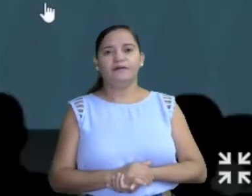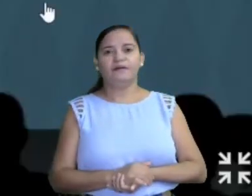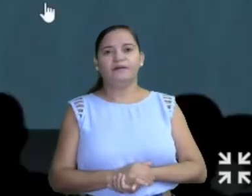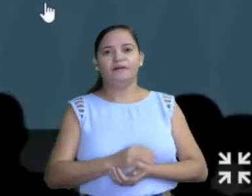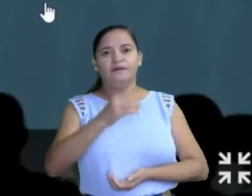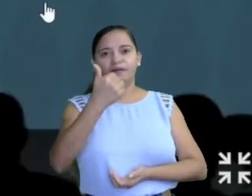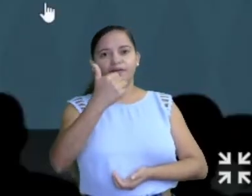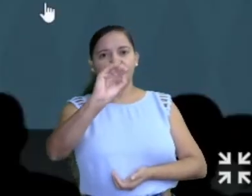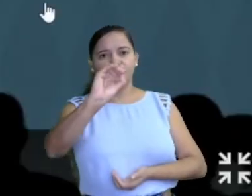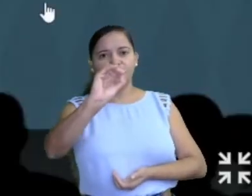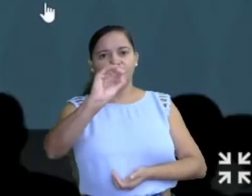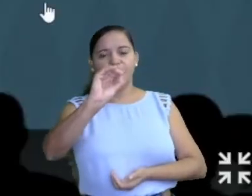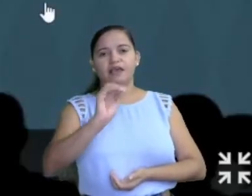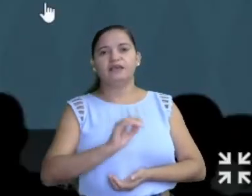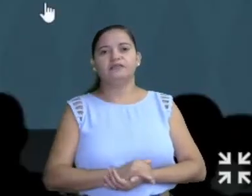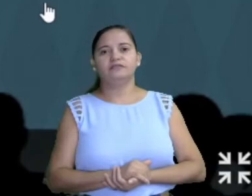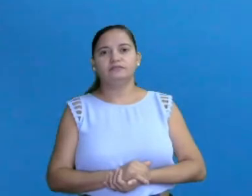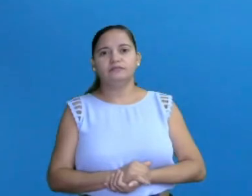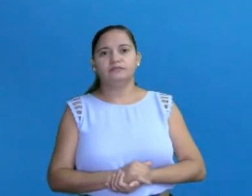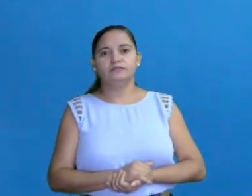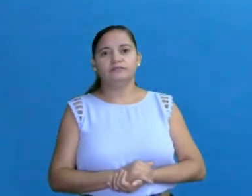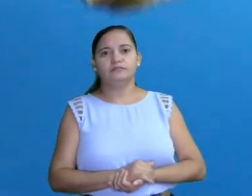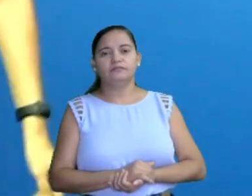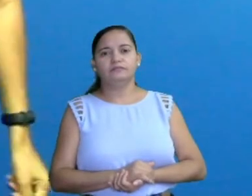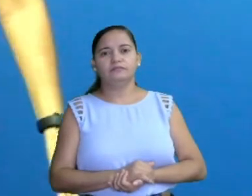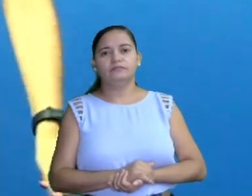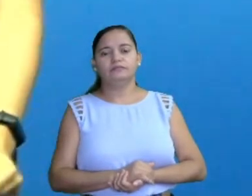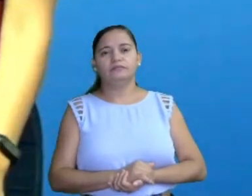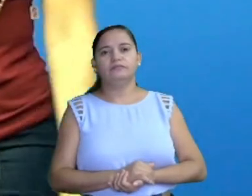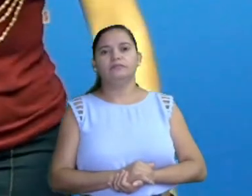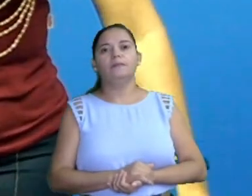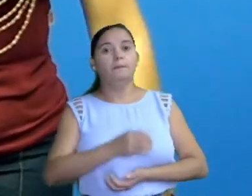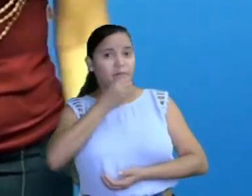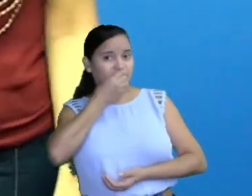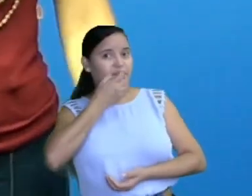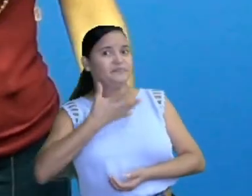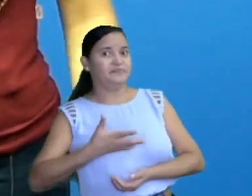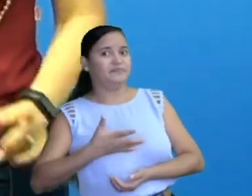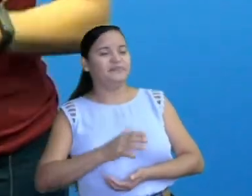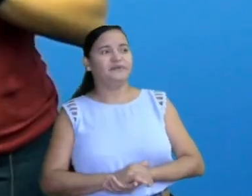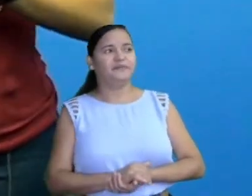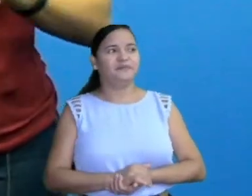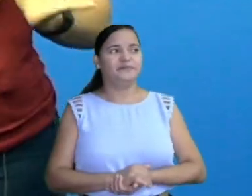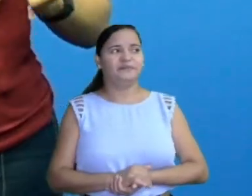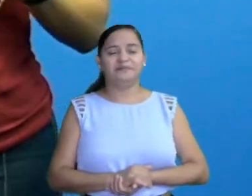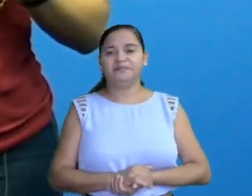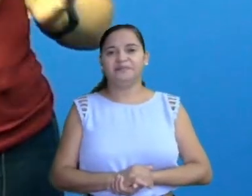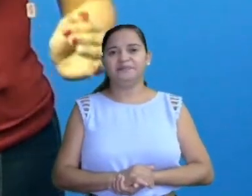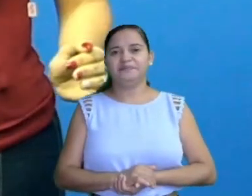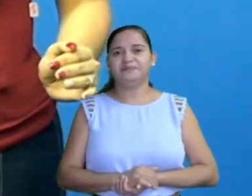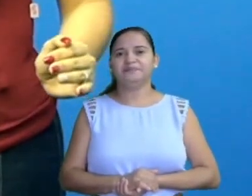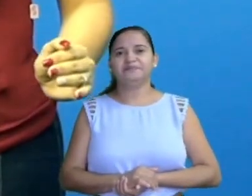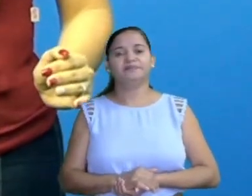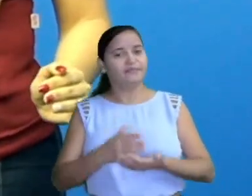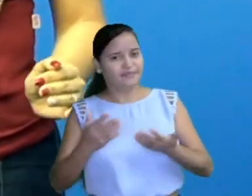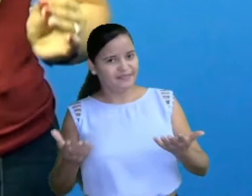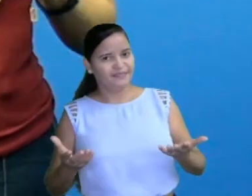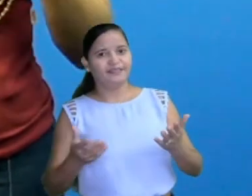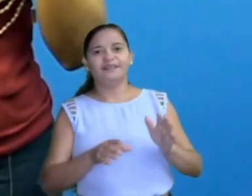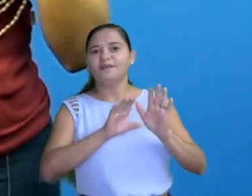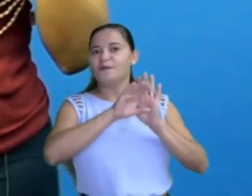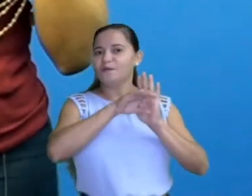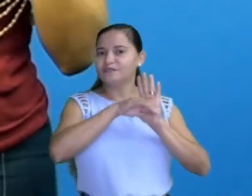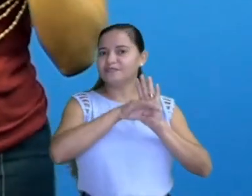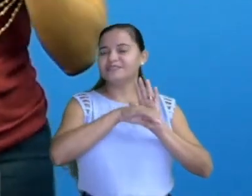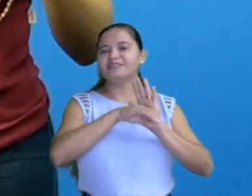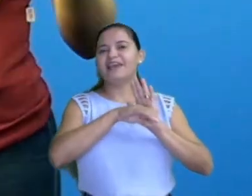Aê, 10 pontos! Todo mundo ganhou. Tá vendo aí? Que maravilha! Então, minha gente, esses foram os conceitos, certo?